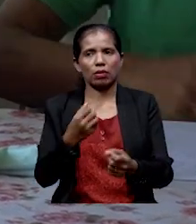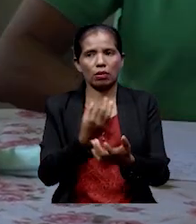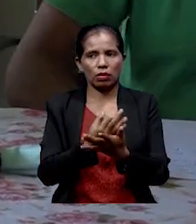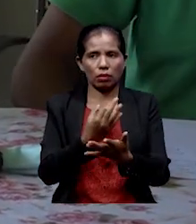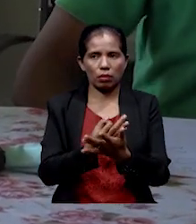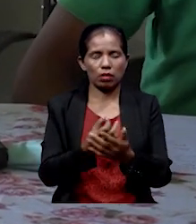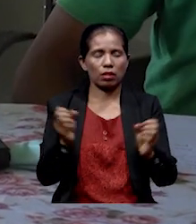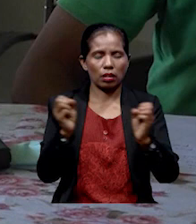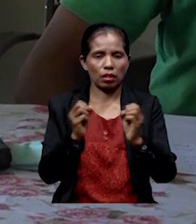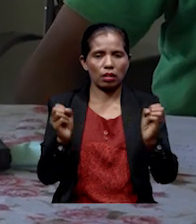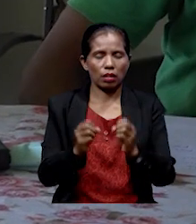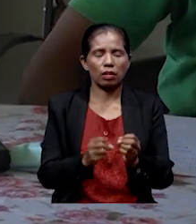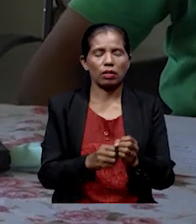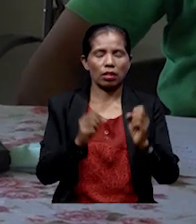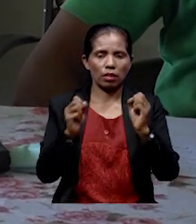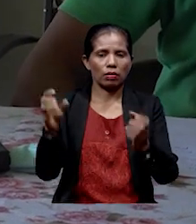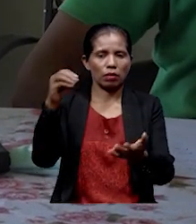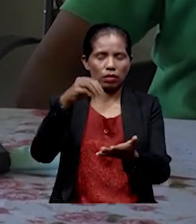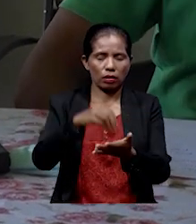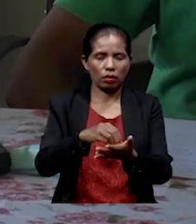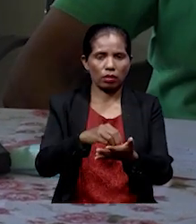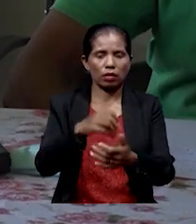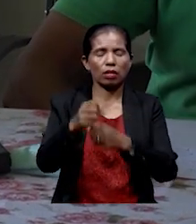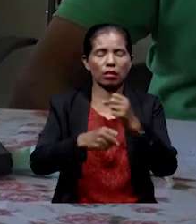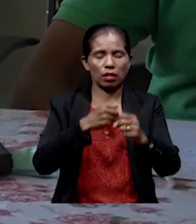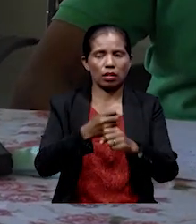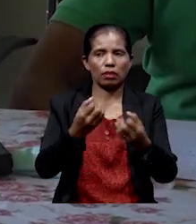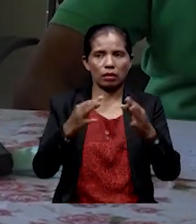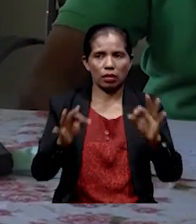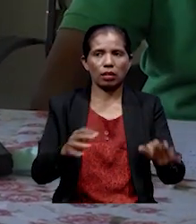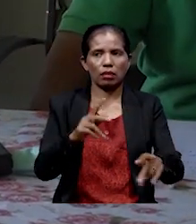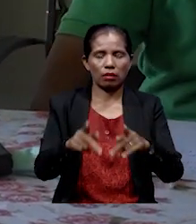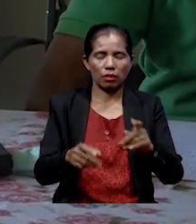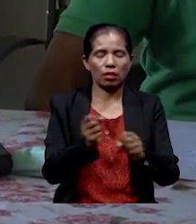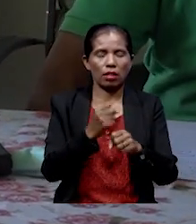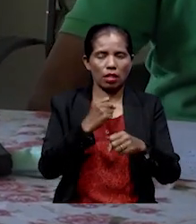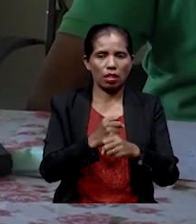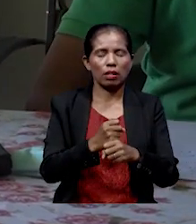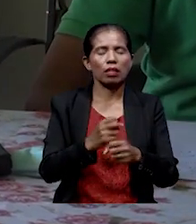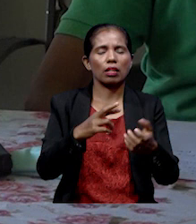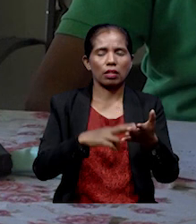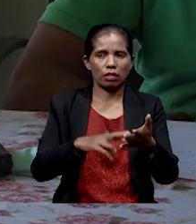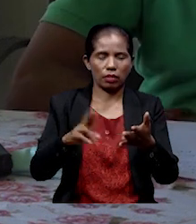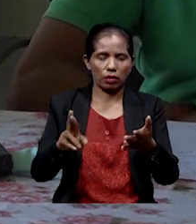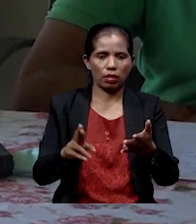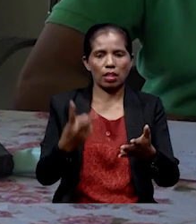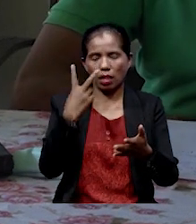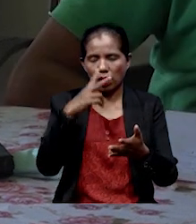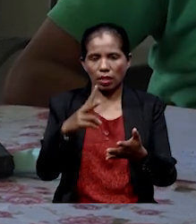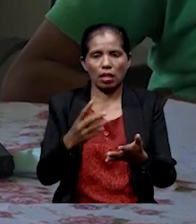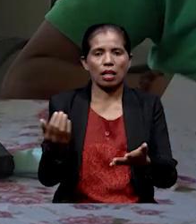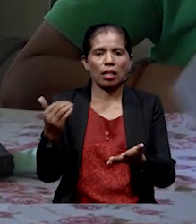orçamento la toa cobre ninia despesa sto tinan remata lema e ma foi halo retificativo de retificar